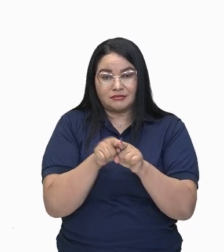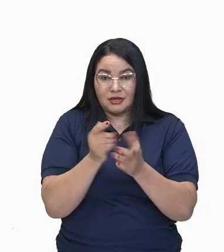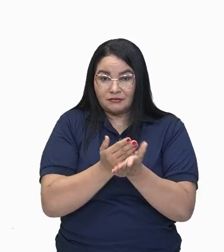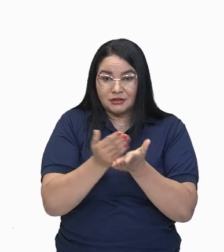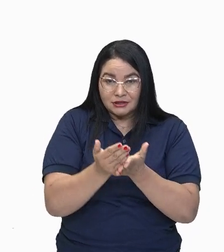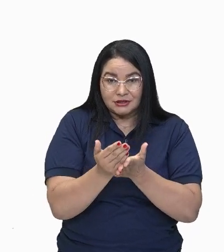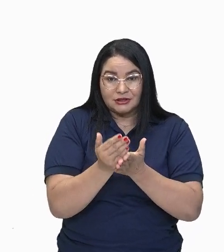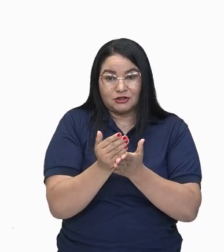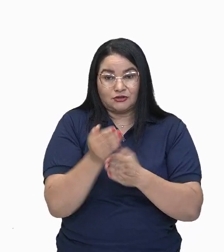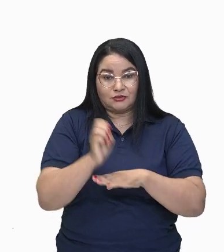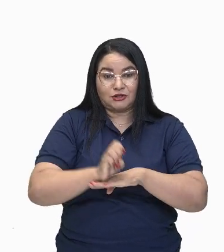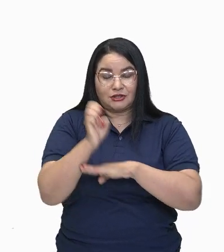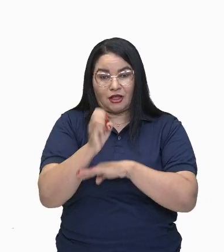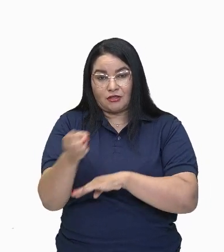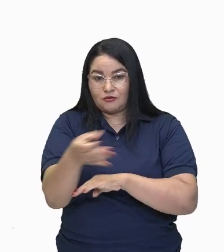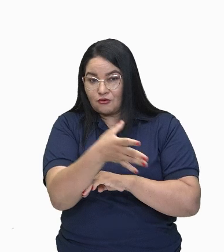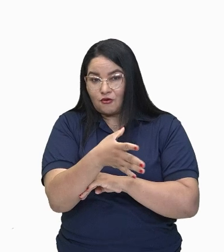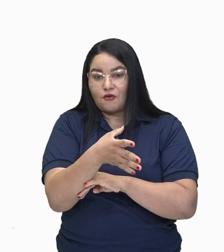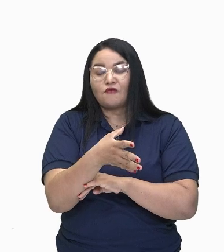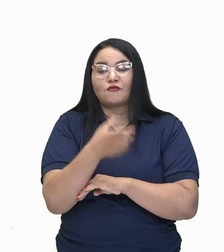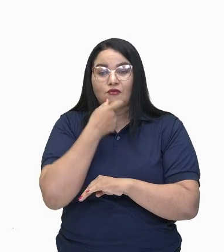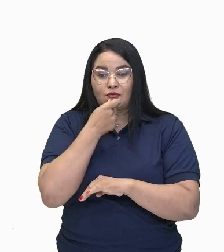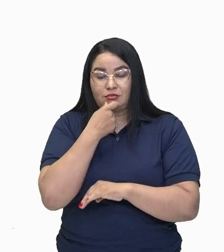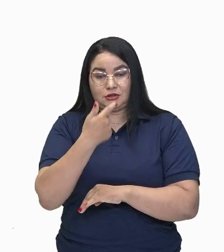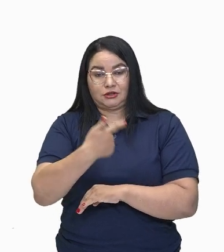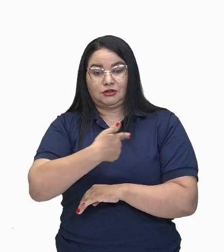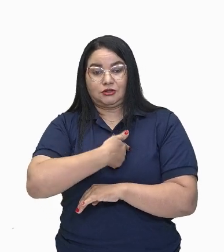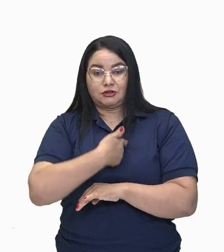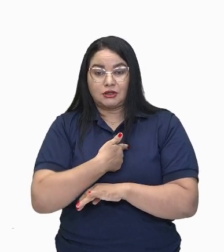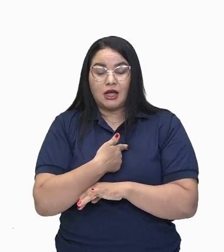início do Estado Novo, com Getúlio Vargas, em